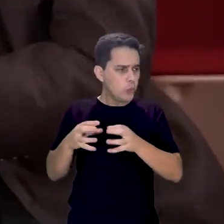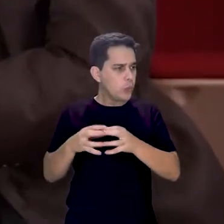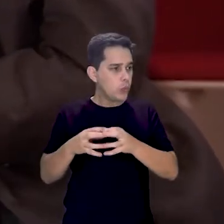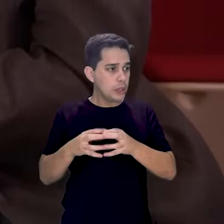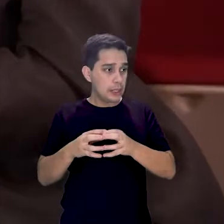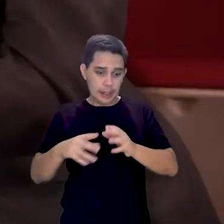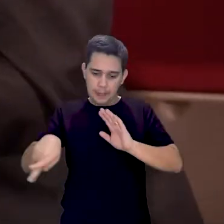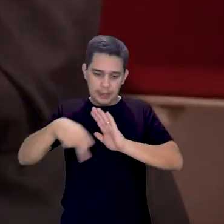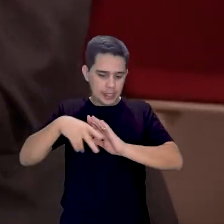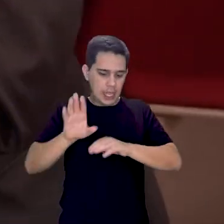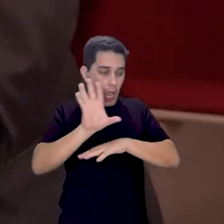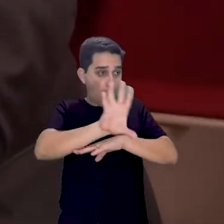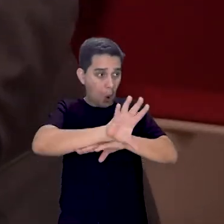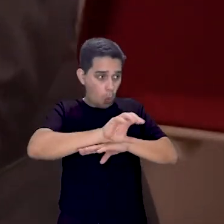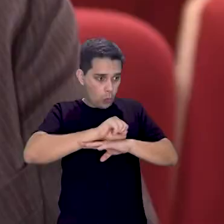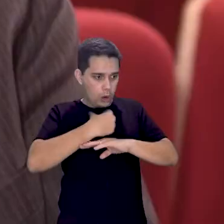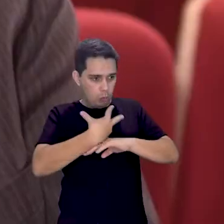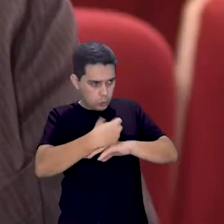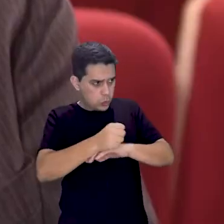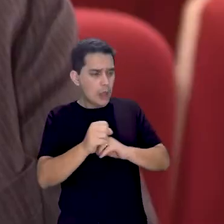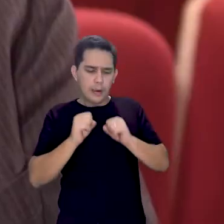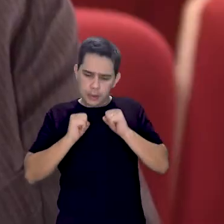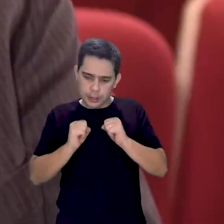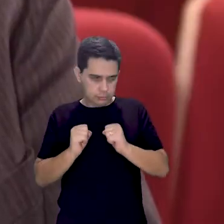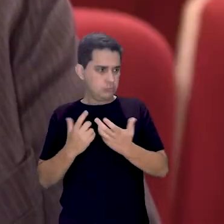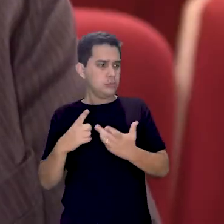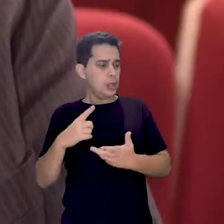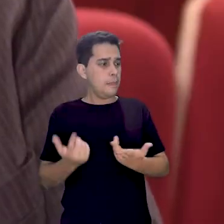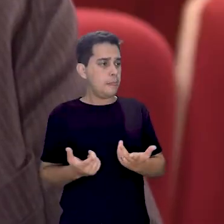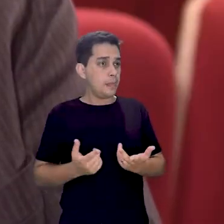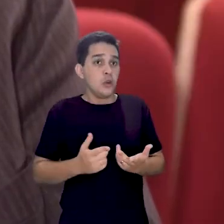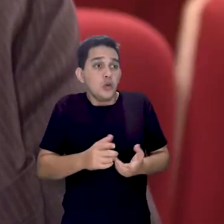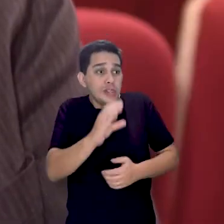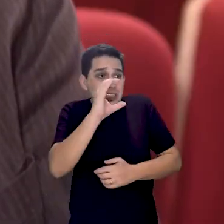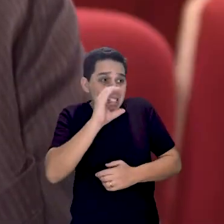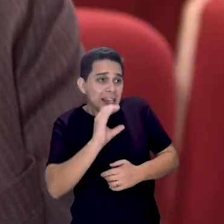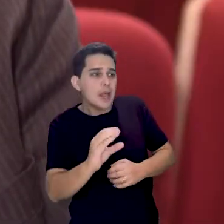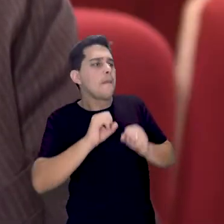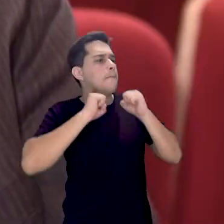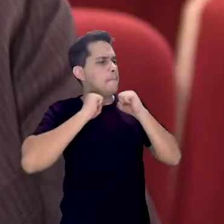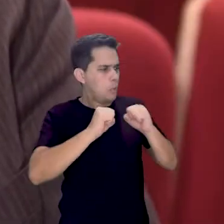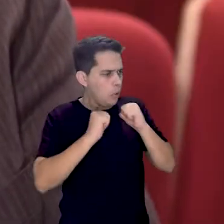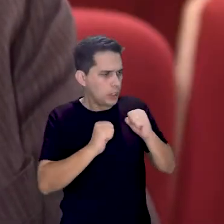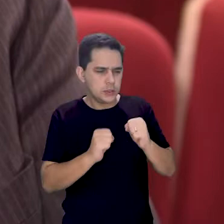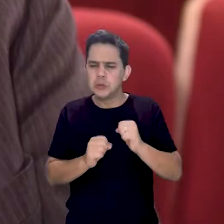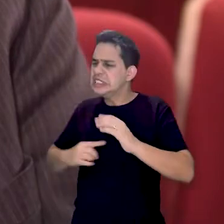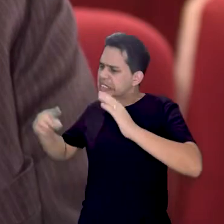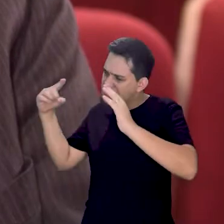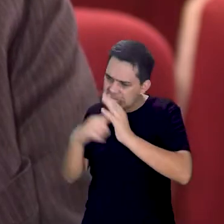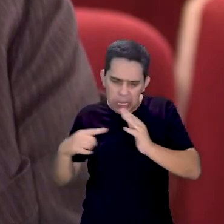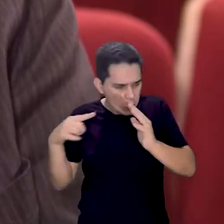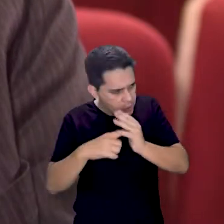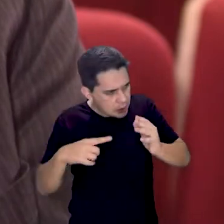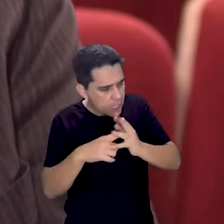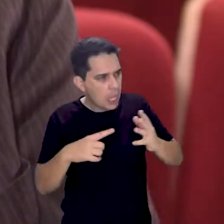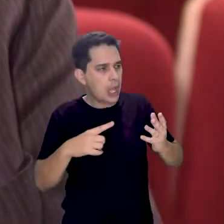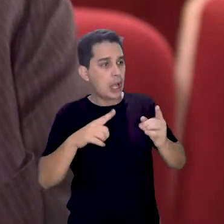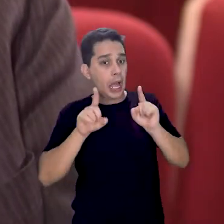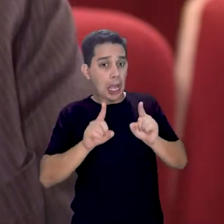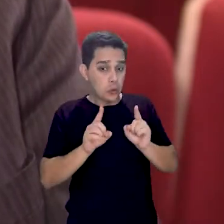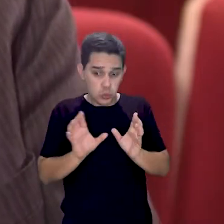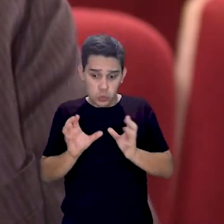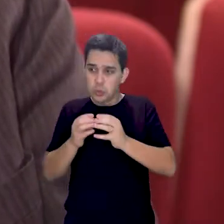se identificar, né, e assim poder contribuir nos avanços das investigações e na solução da sua